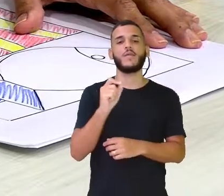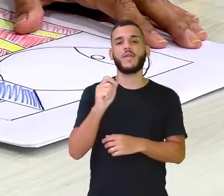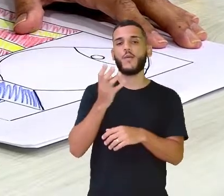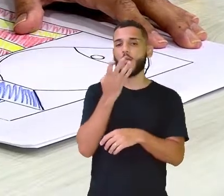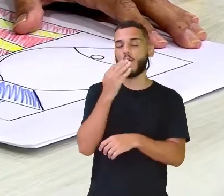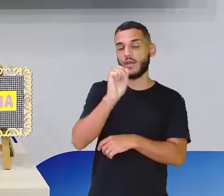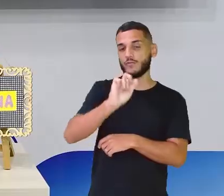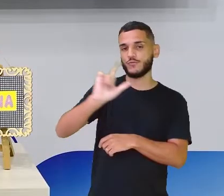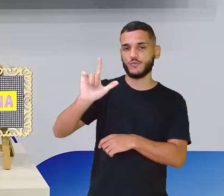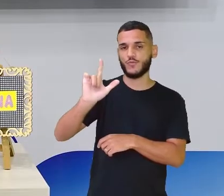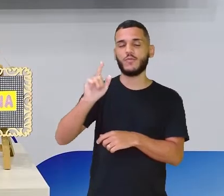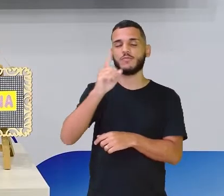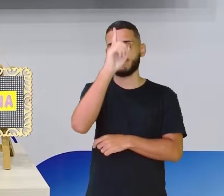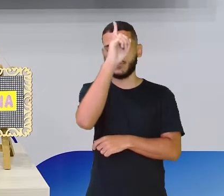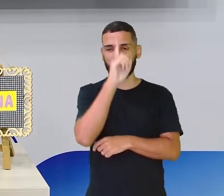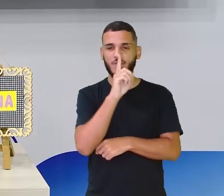e fez o peixinho amarelo.